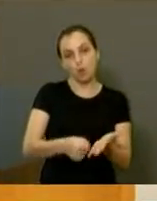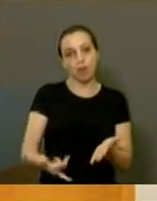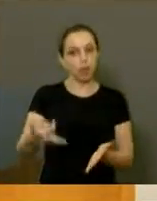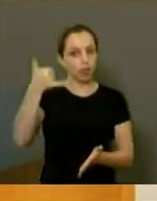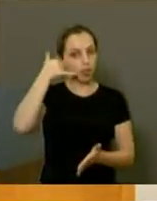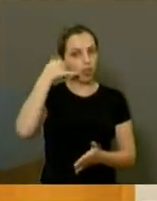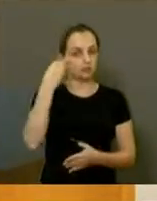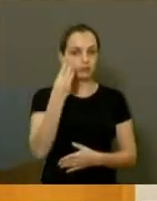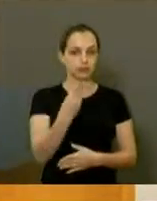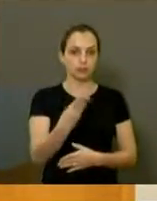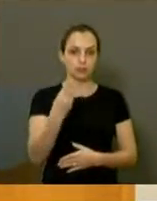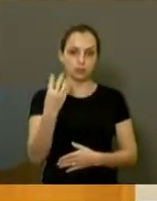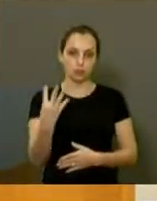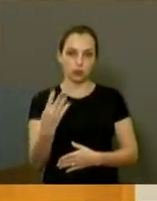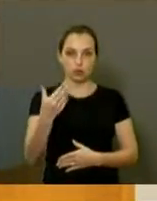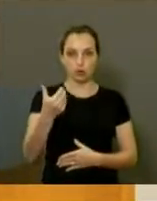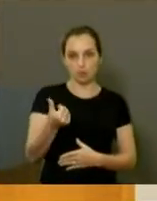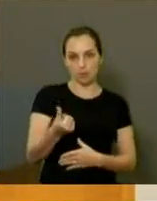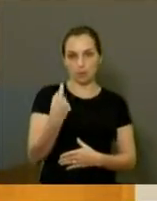telefone